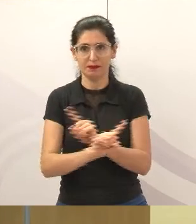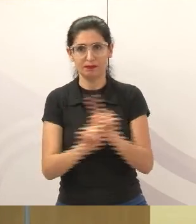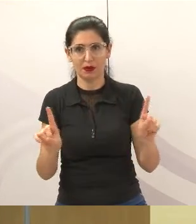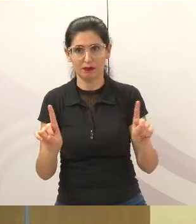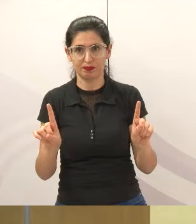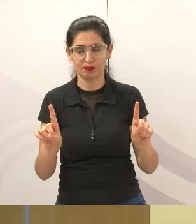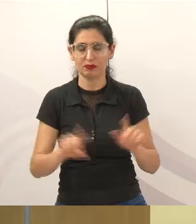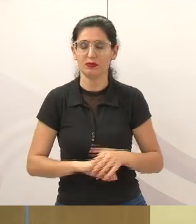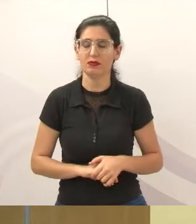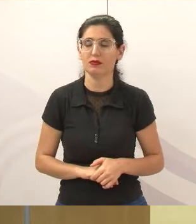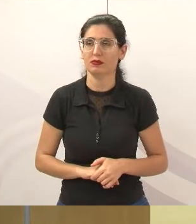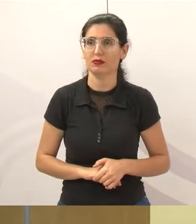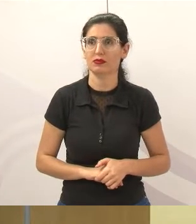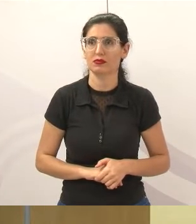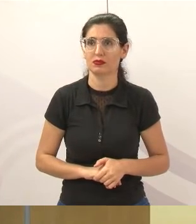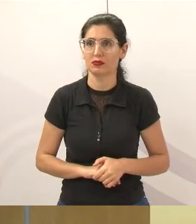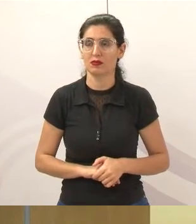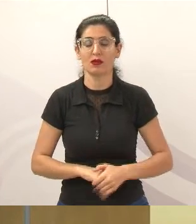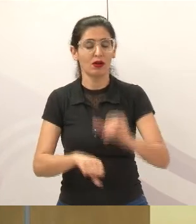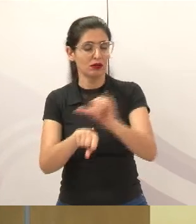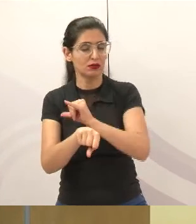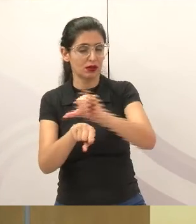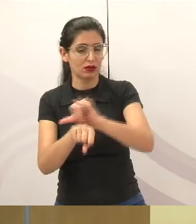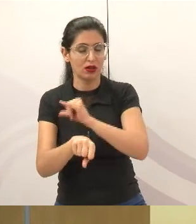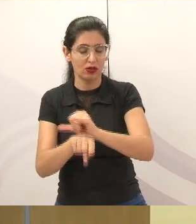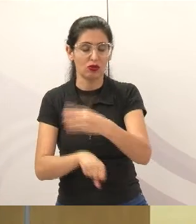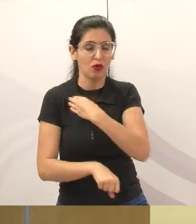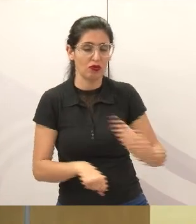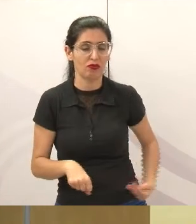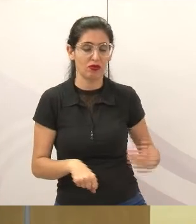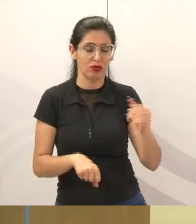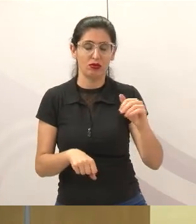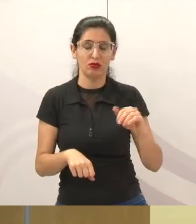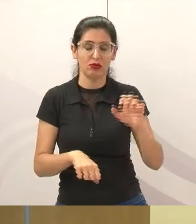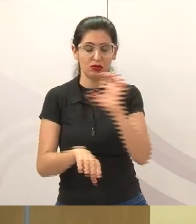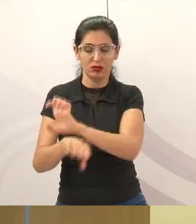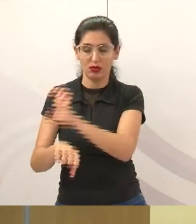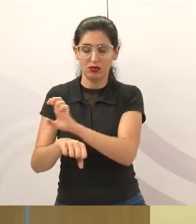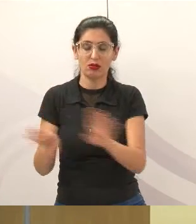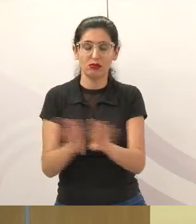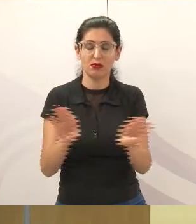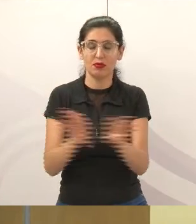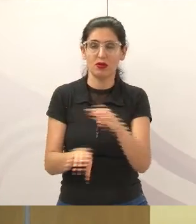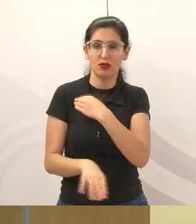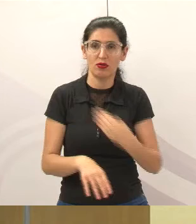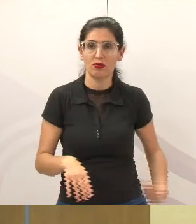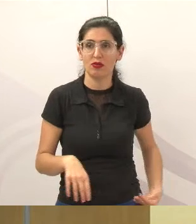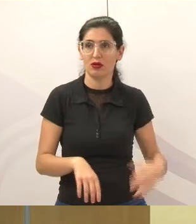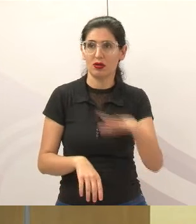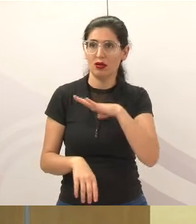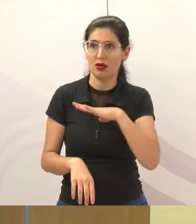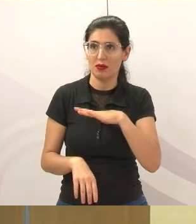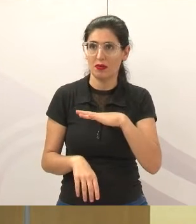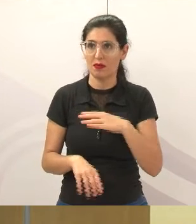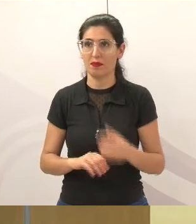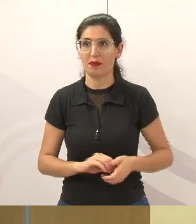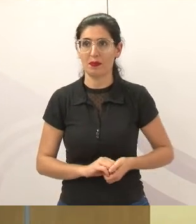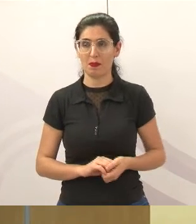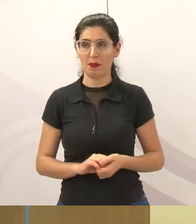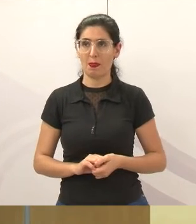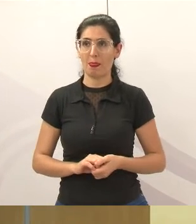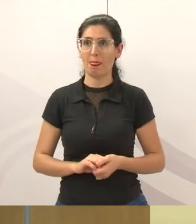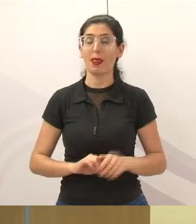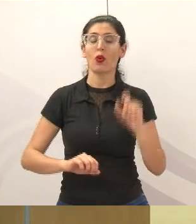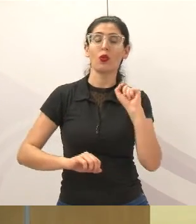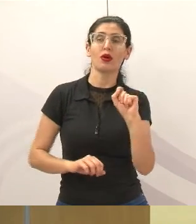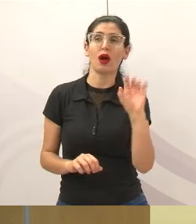já acontece várias ações, tanto do governo estadual quanto do governo municipal, pautadas em quê? Nas